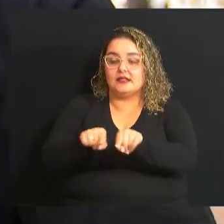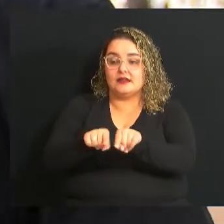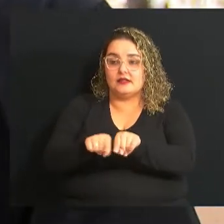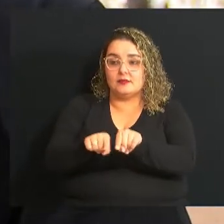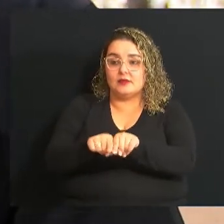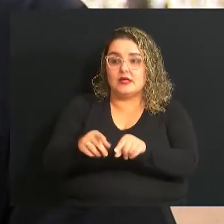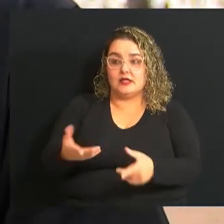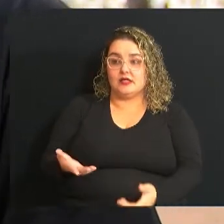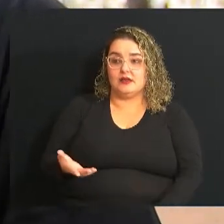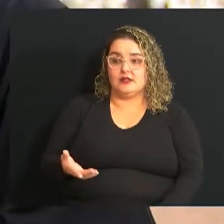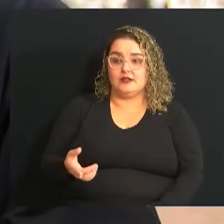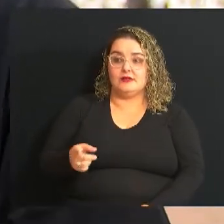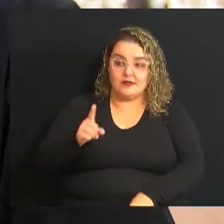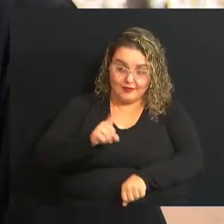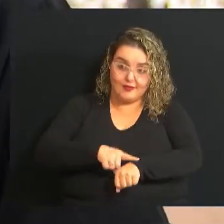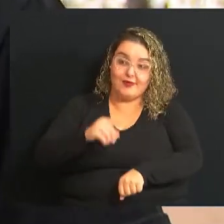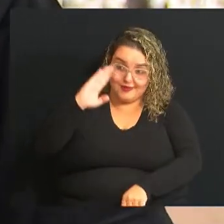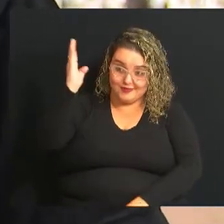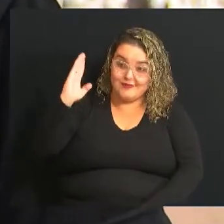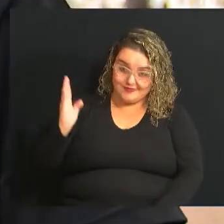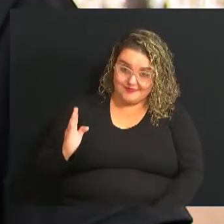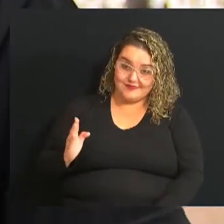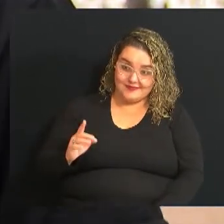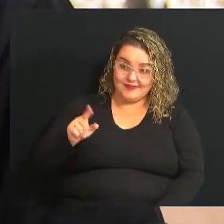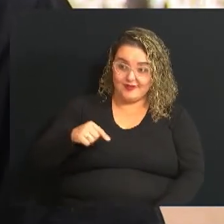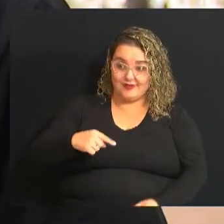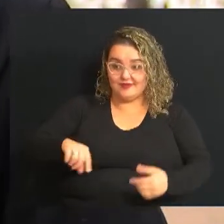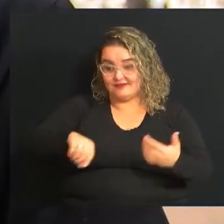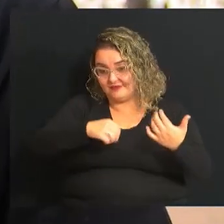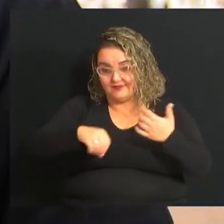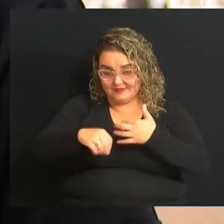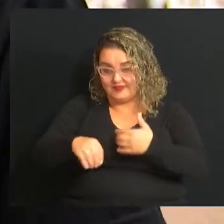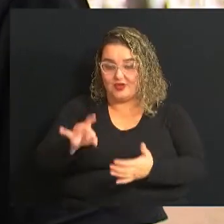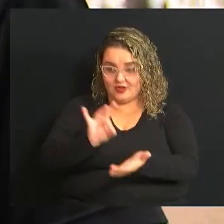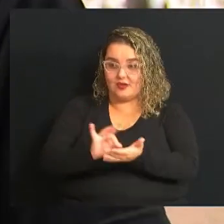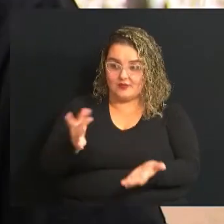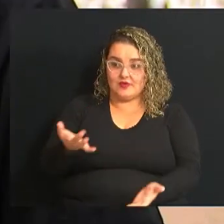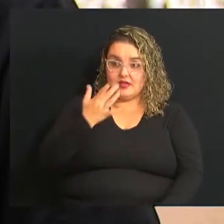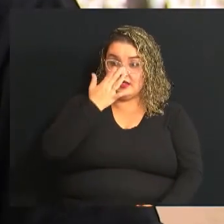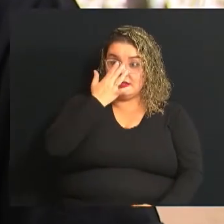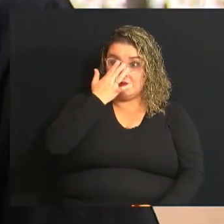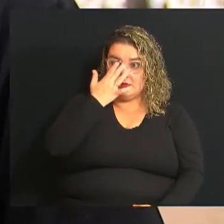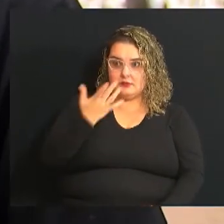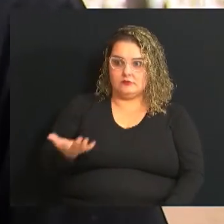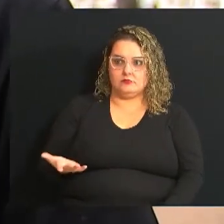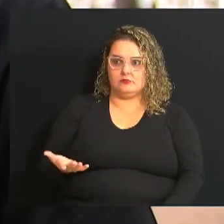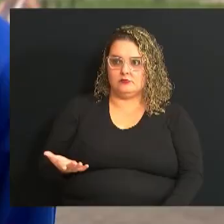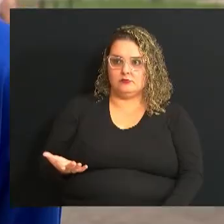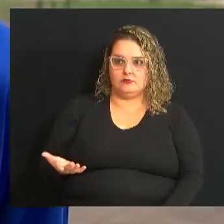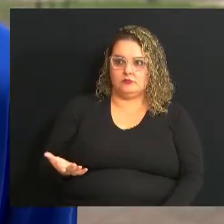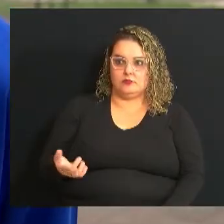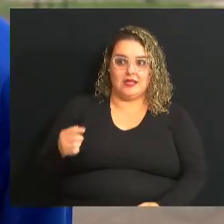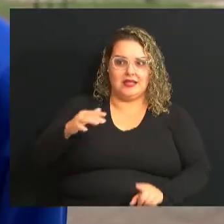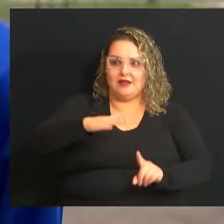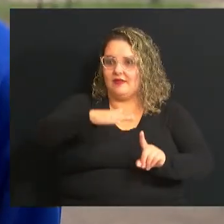foi enterrado no mausoléu da família Ferreira Penteado, que fica no cemitério da Saudade. Só